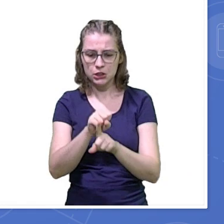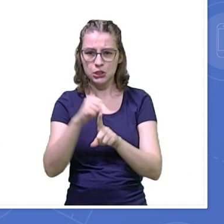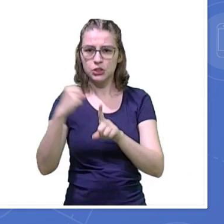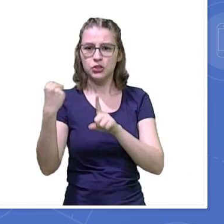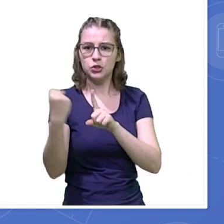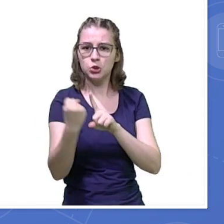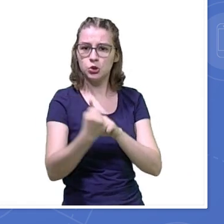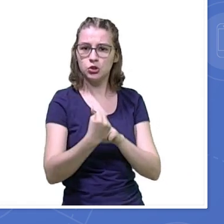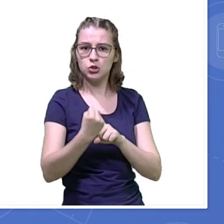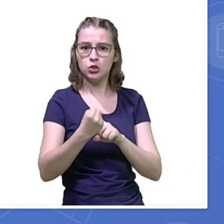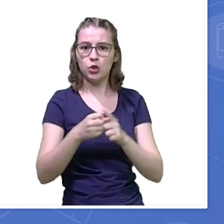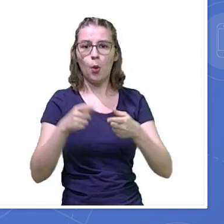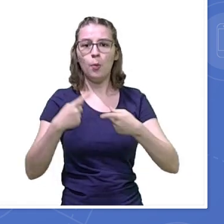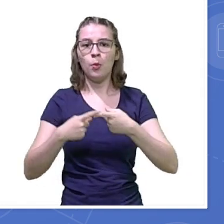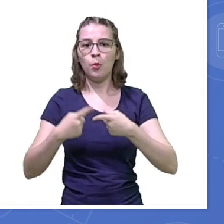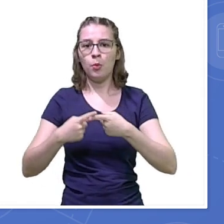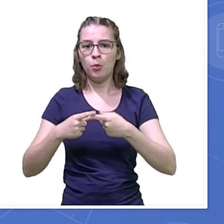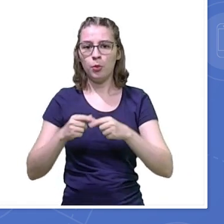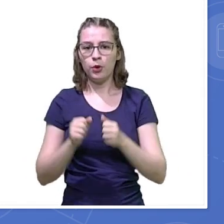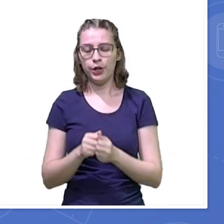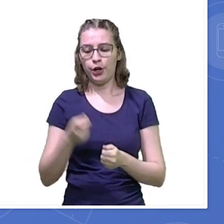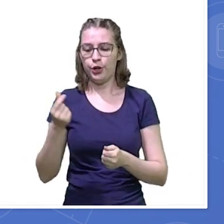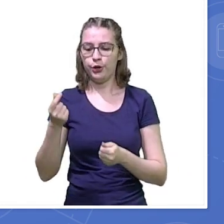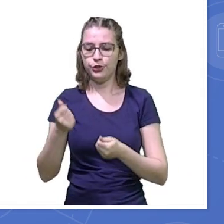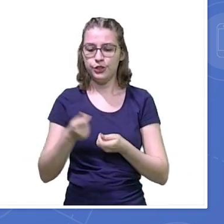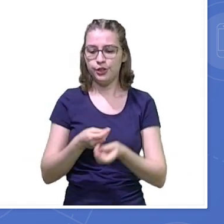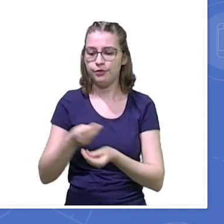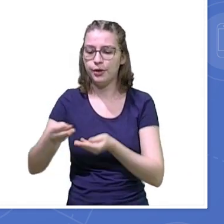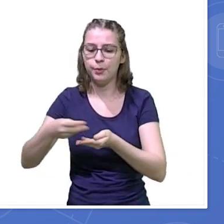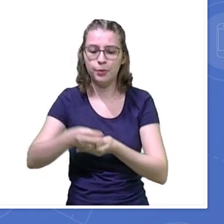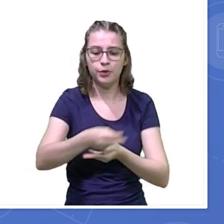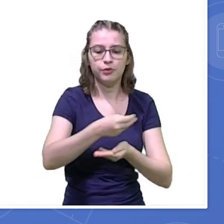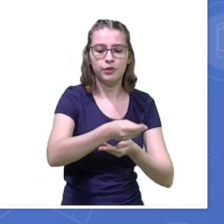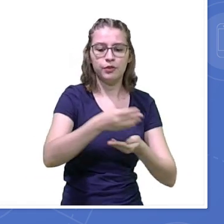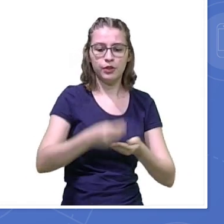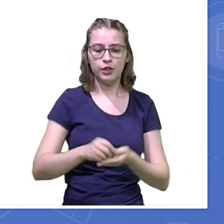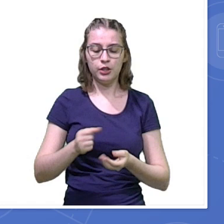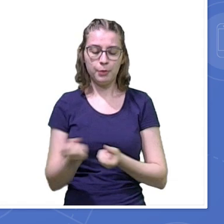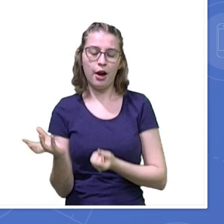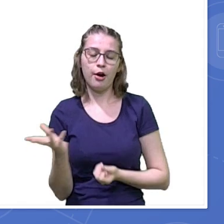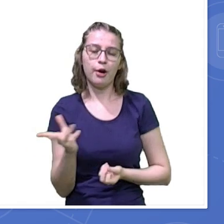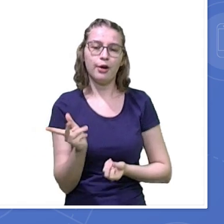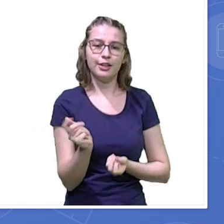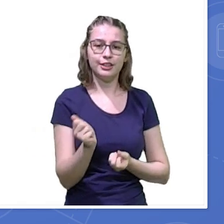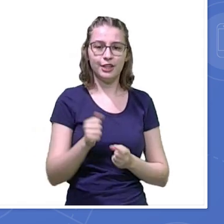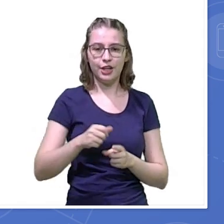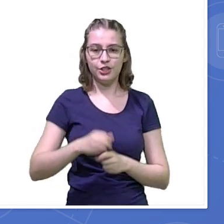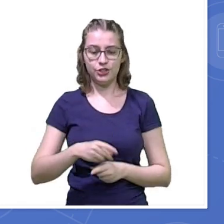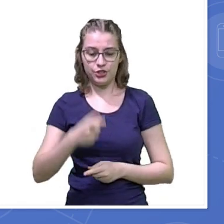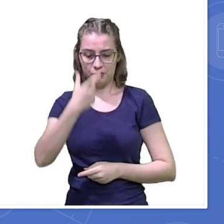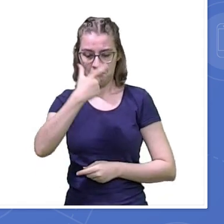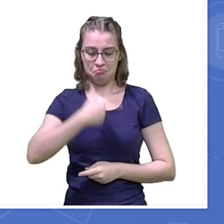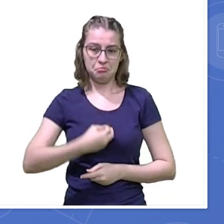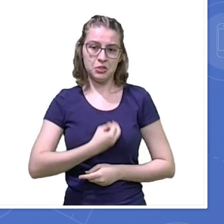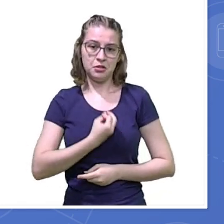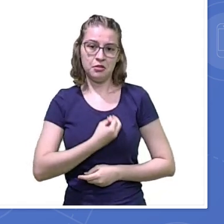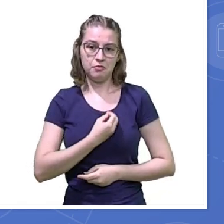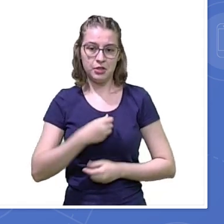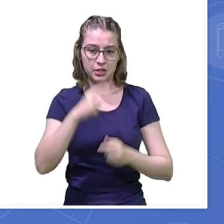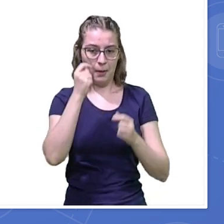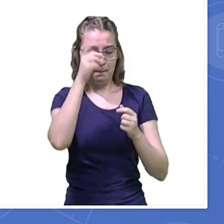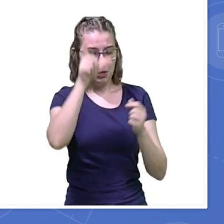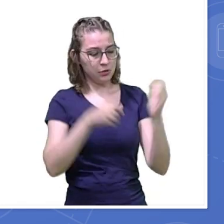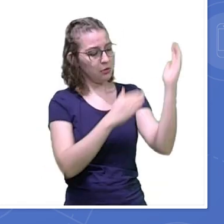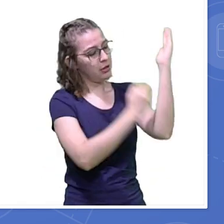sociais graças à melhor distribuição de renda e à qualidade de vida dos seringueiros. Letra B. Provocou migrações da